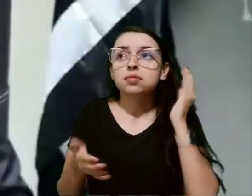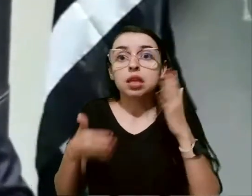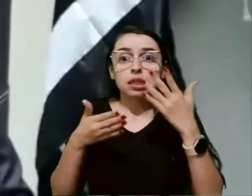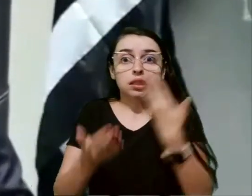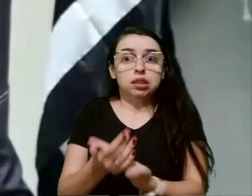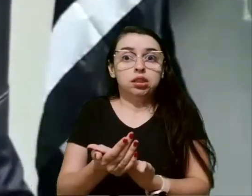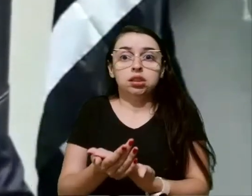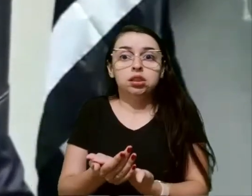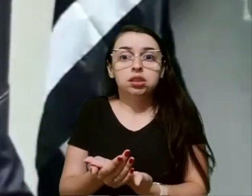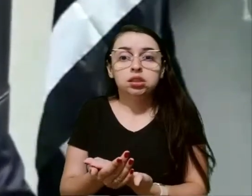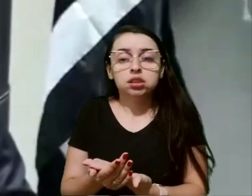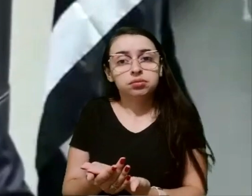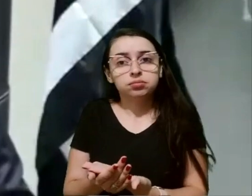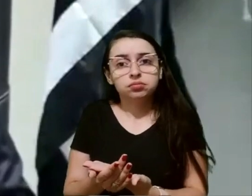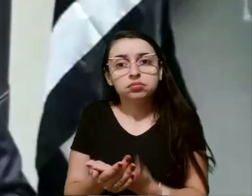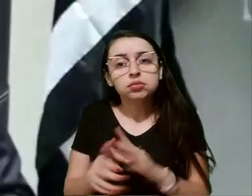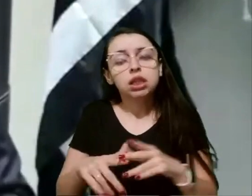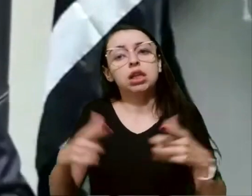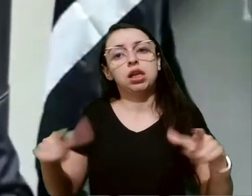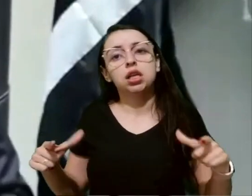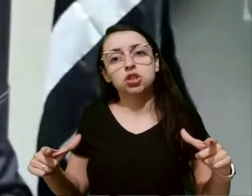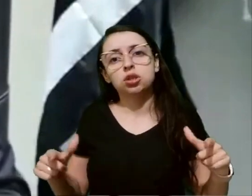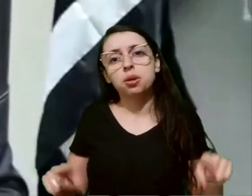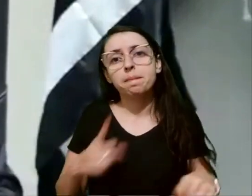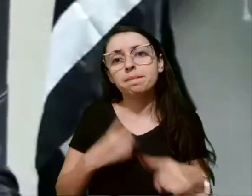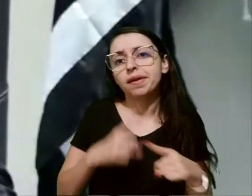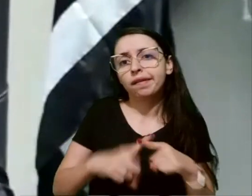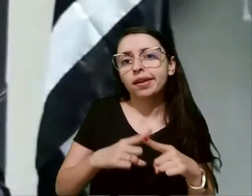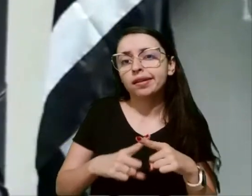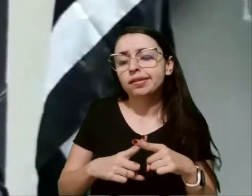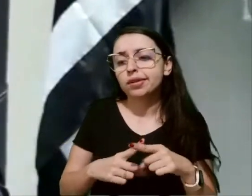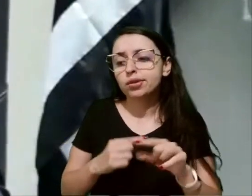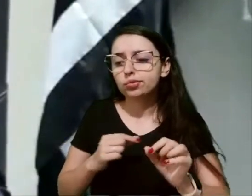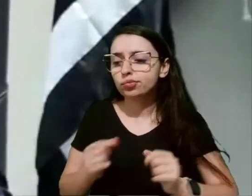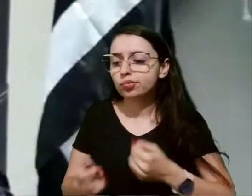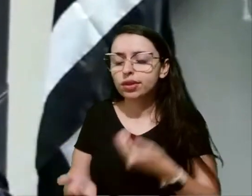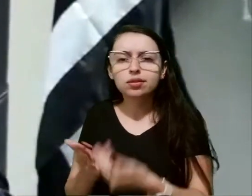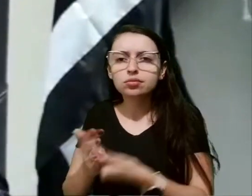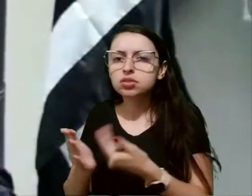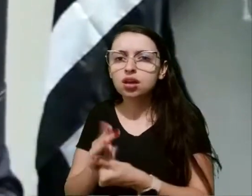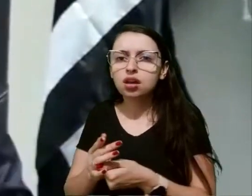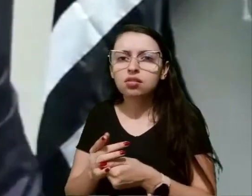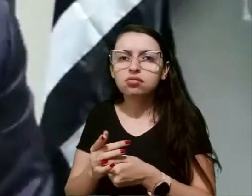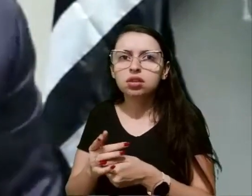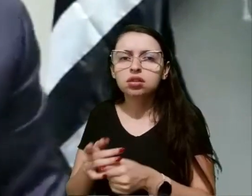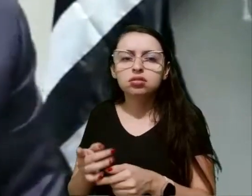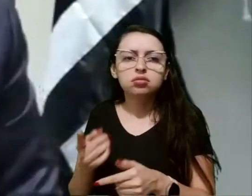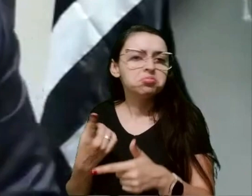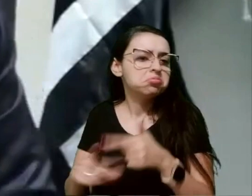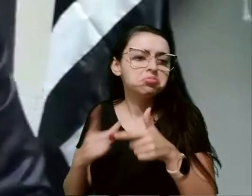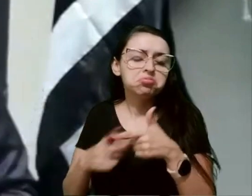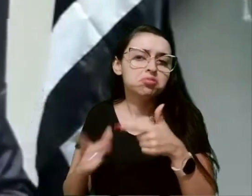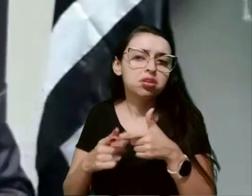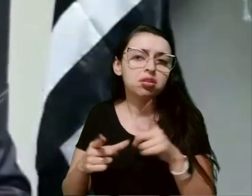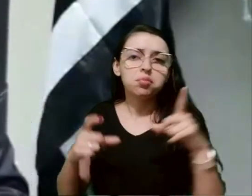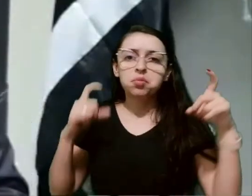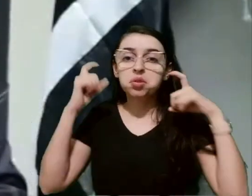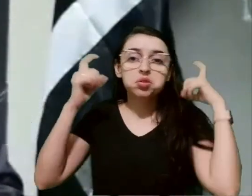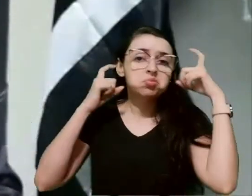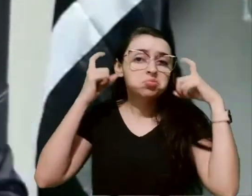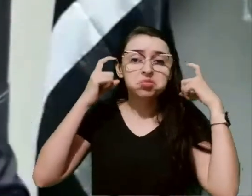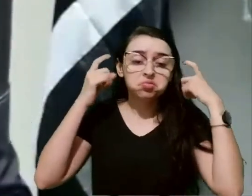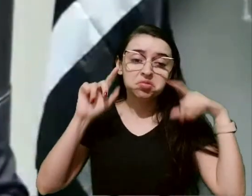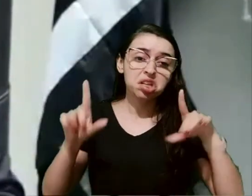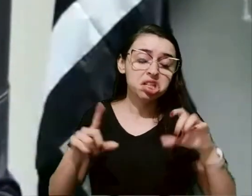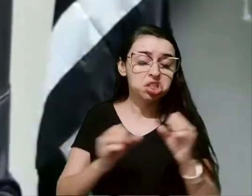perplexidade, ela era muito grande, porque eu dizia: "Nós estamos estudando um sistema sem nenhuma preocupação sobre os efeitos concretos que ele produz na sociedade, se